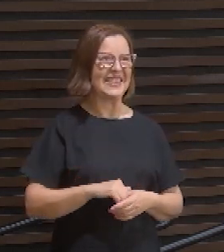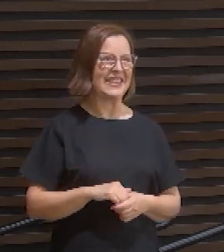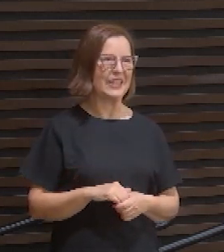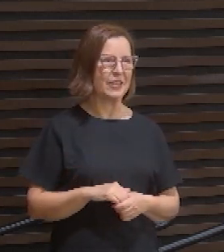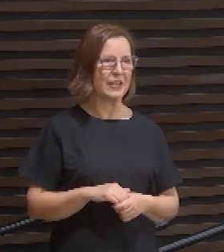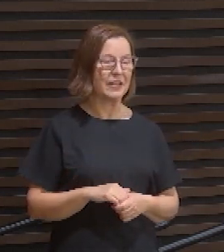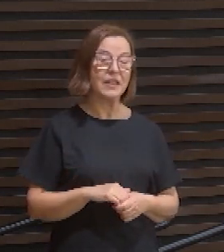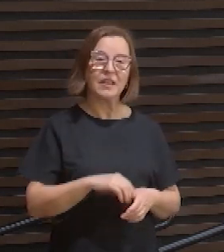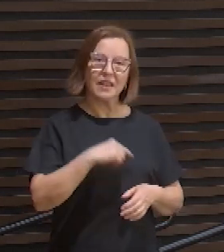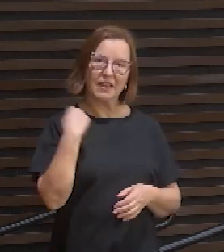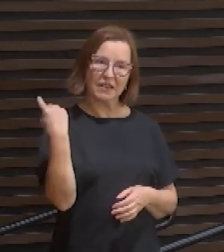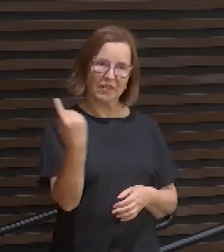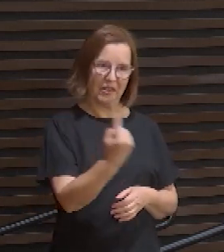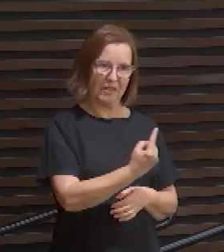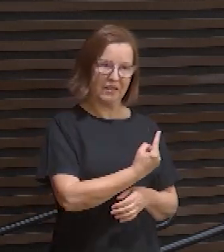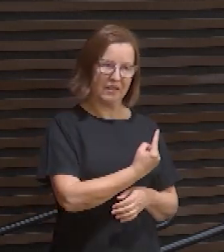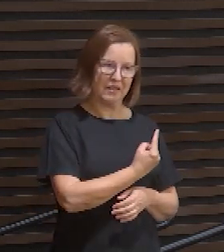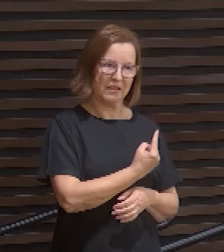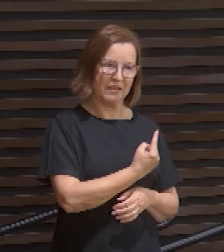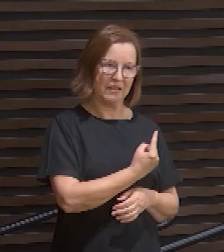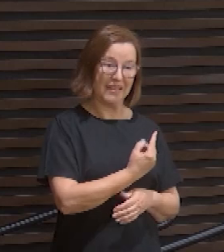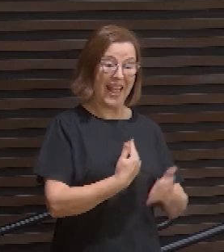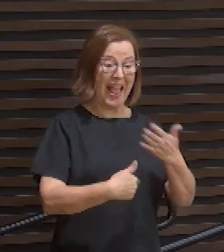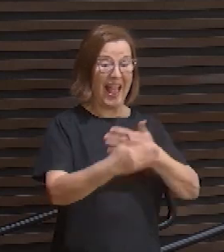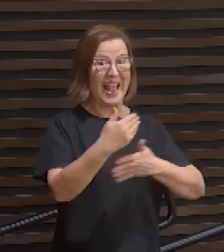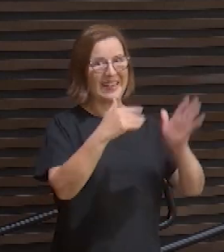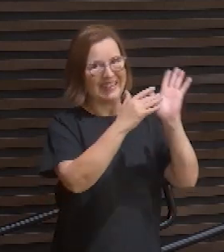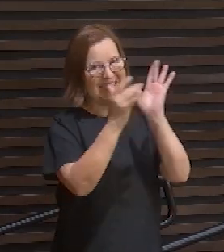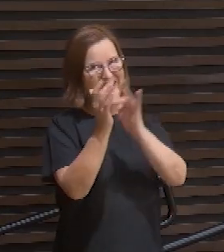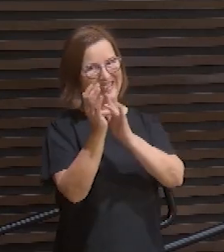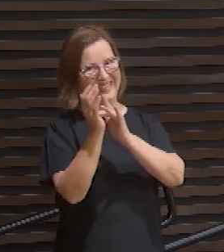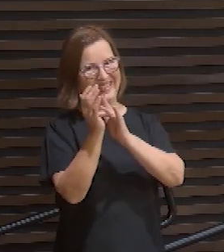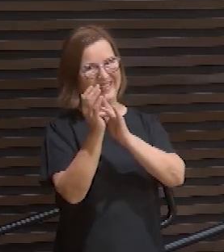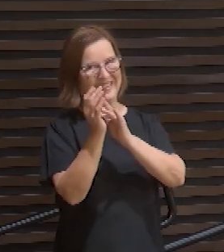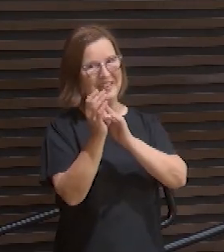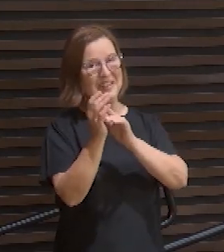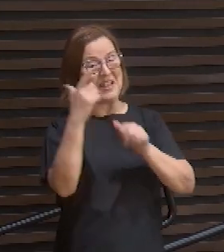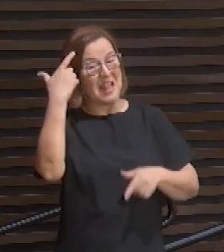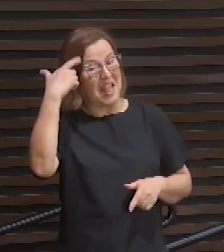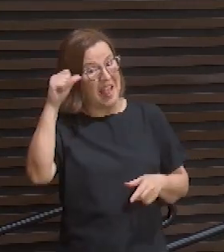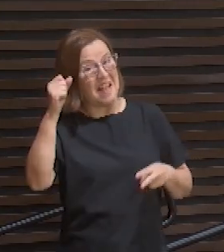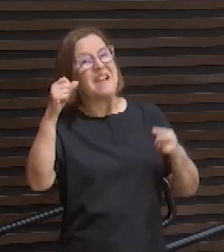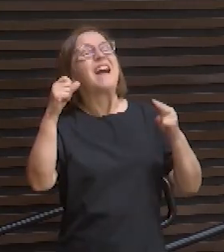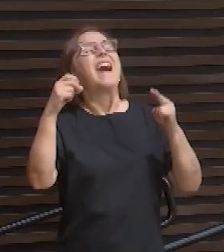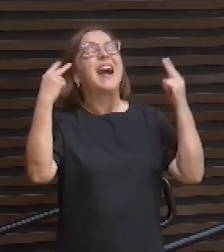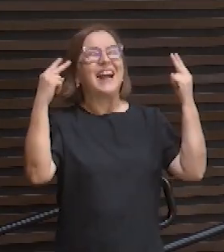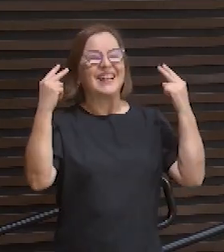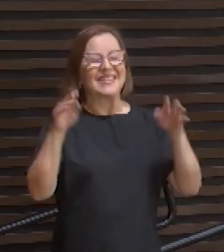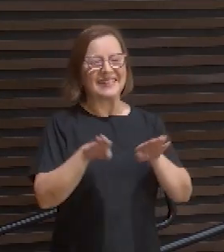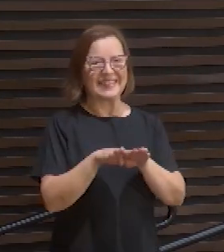E nós, por meio dele, a vencemos também.